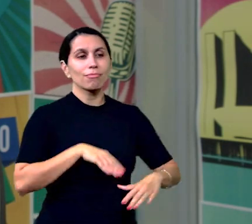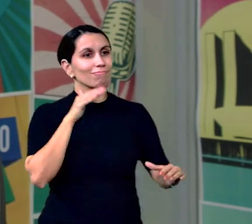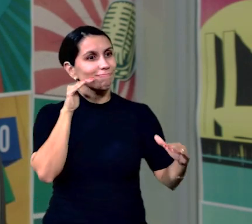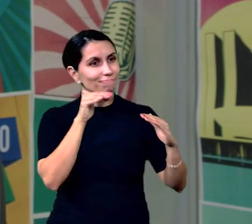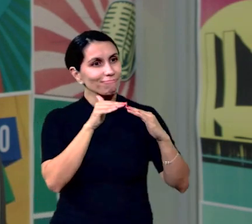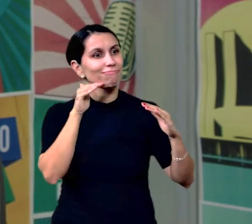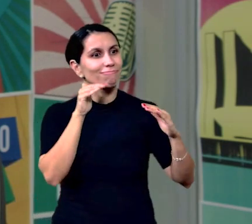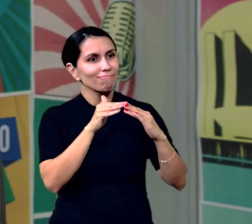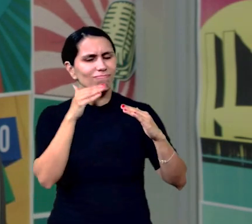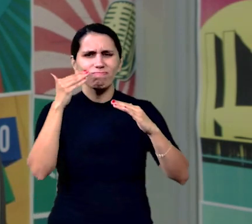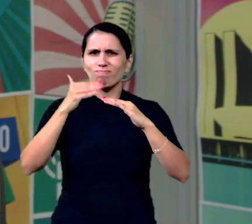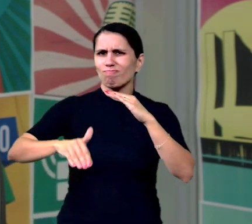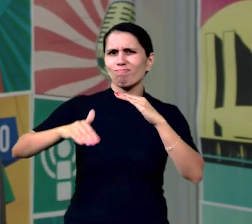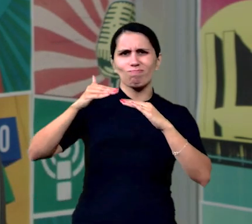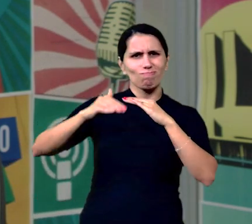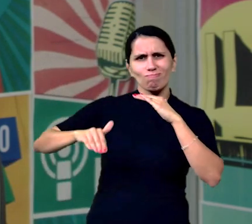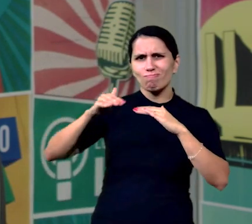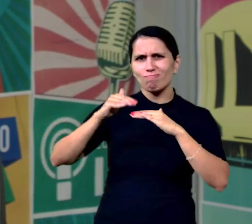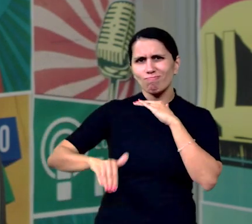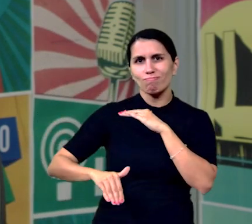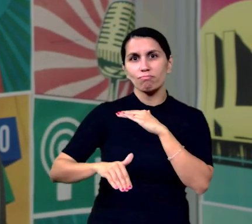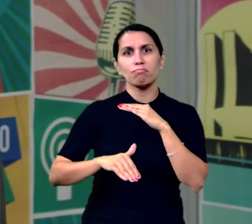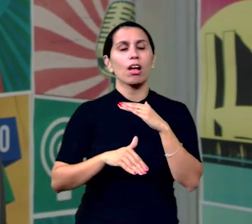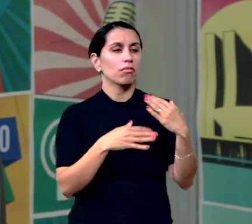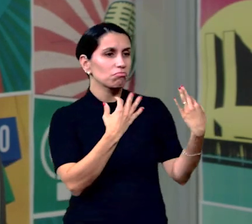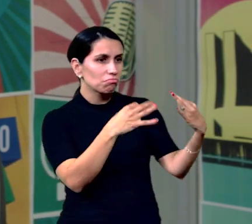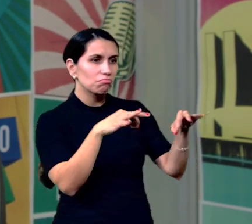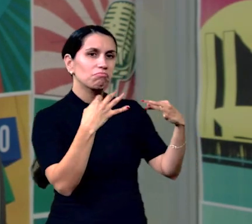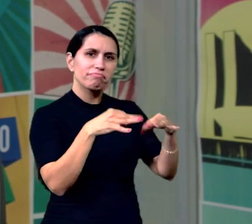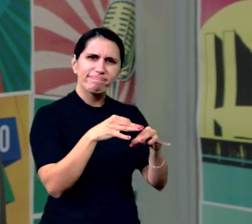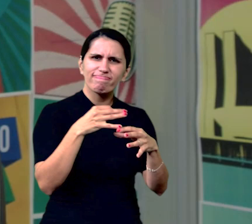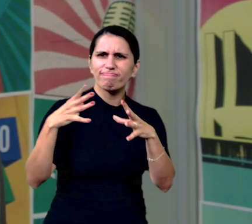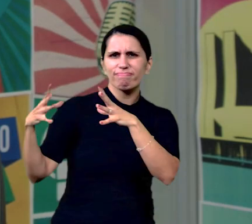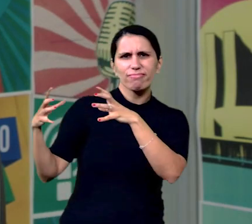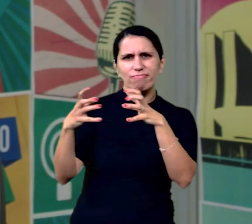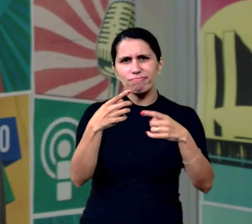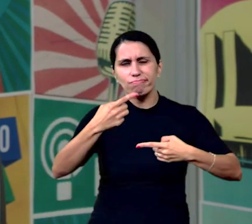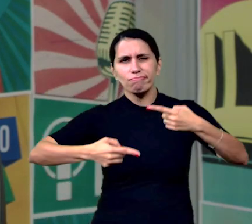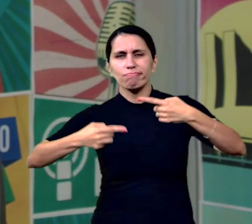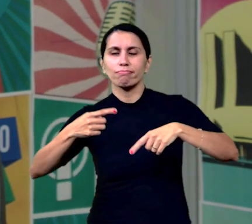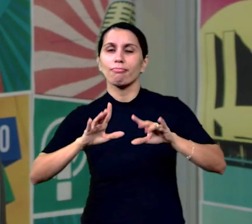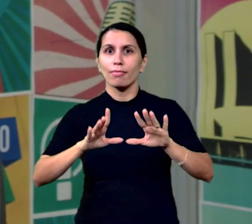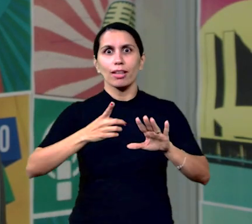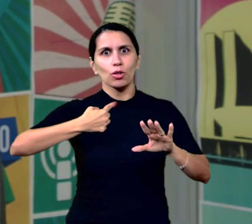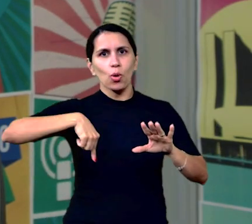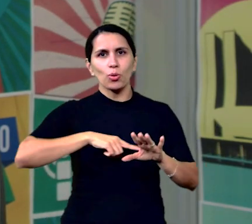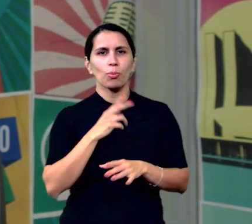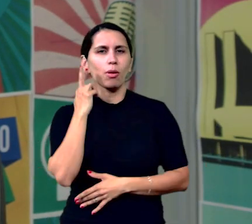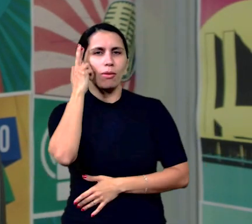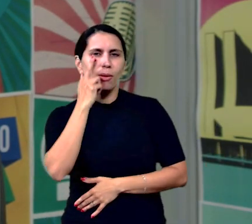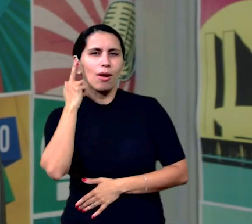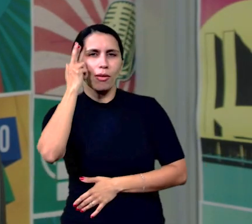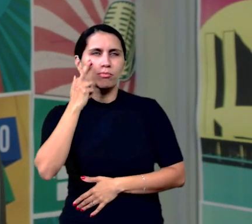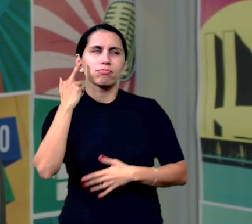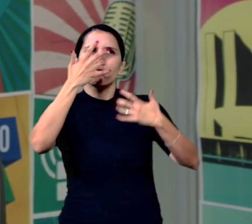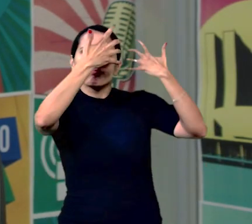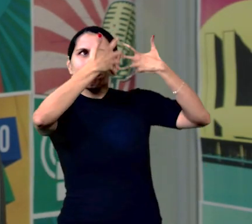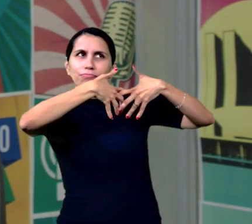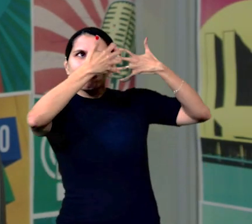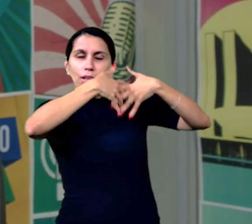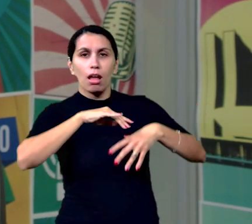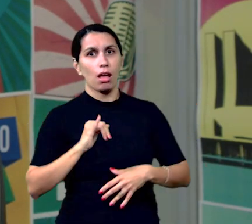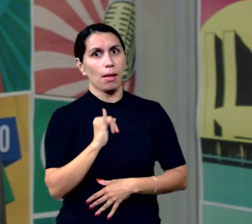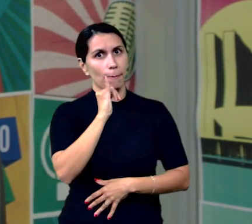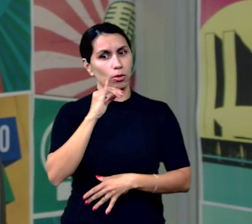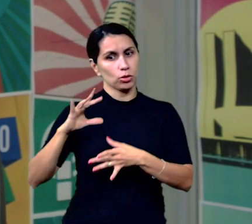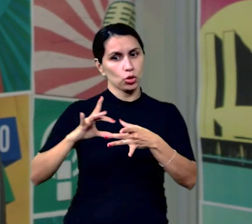de alguns conflitos, mas que a gente possa levar, não é, esse tema para a gente refletir, né, porque ele é um tema importante na